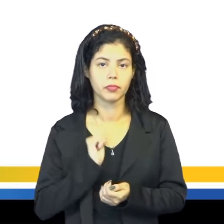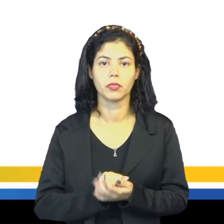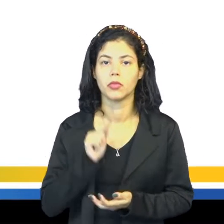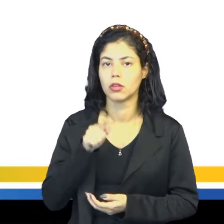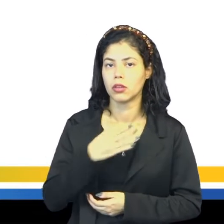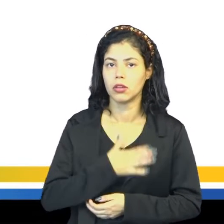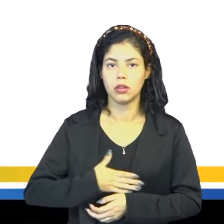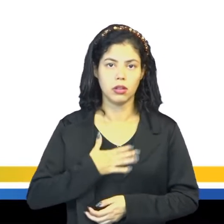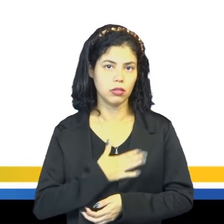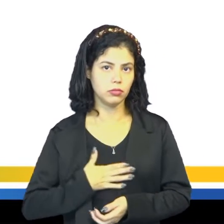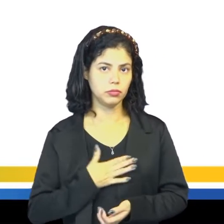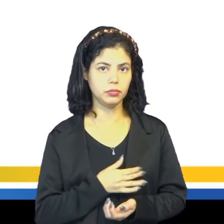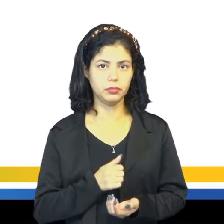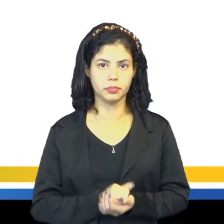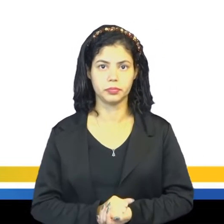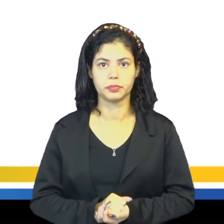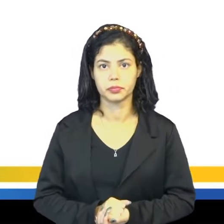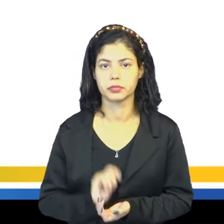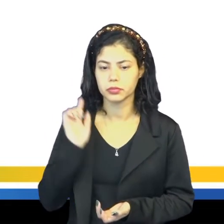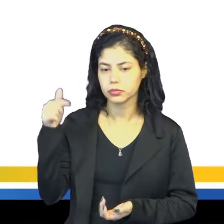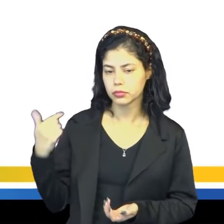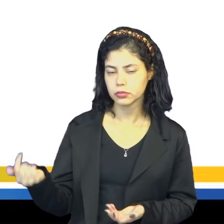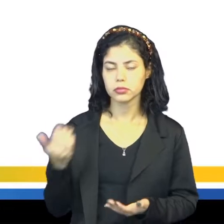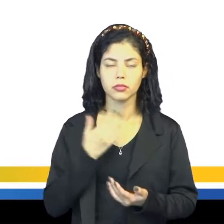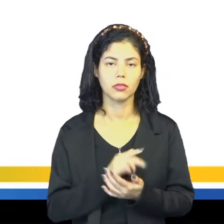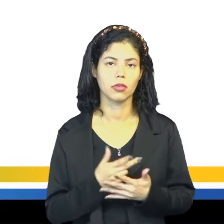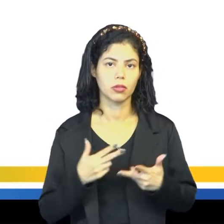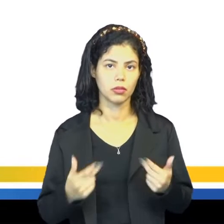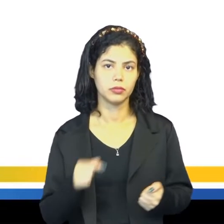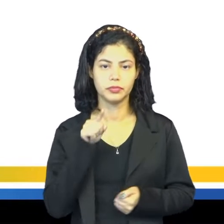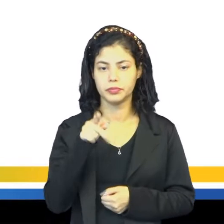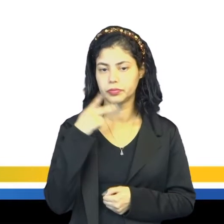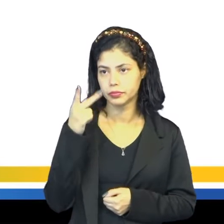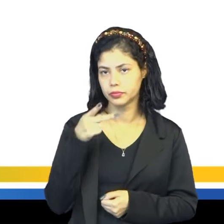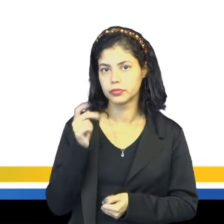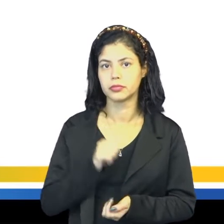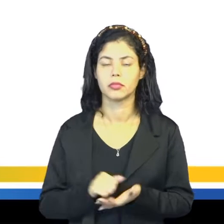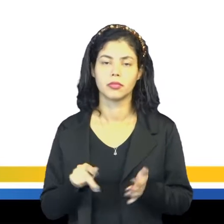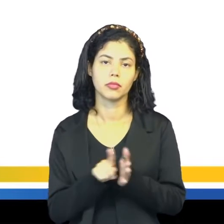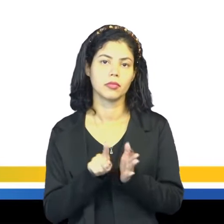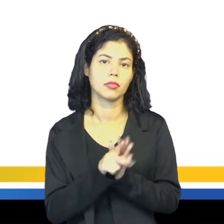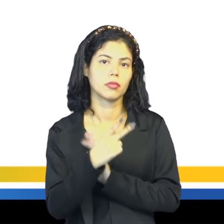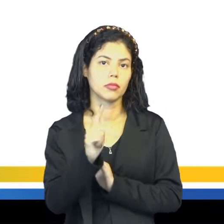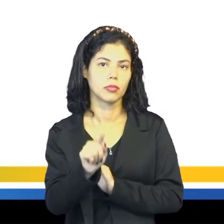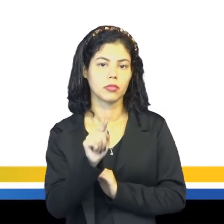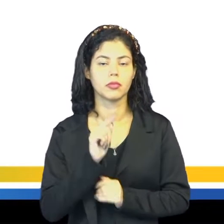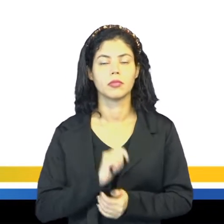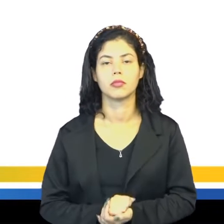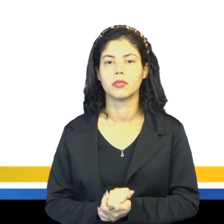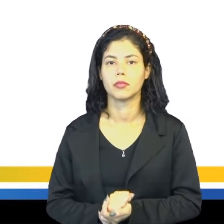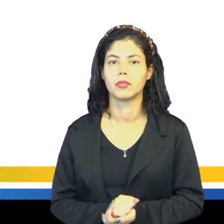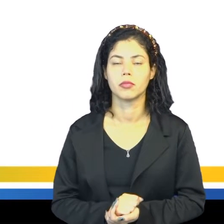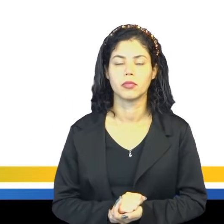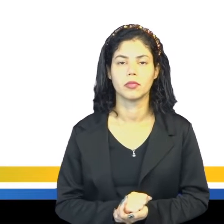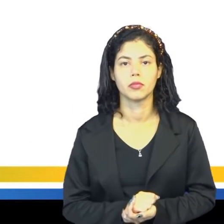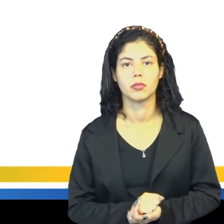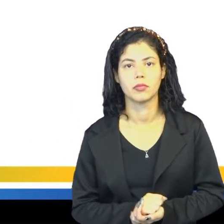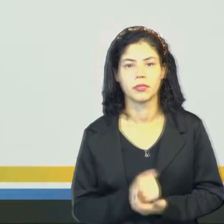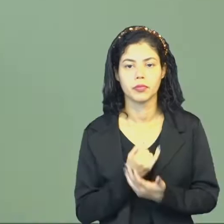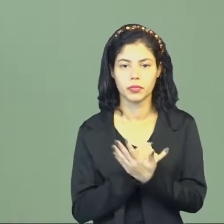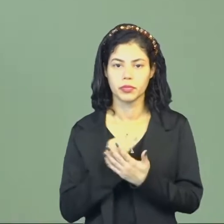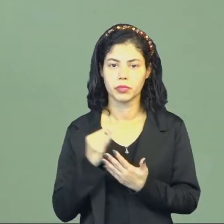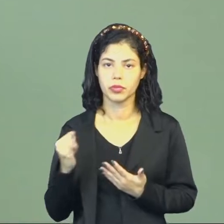você gosta e que as outras coisas, né, que você quer falar sobre você. A